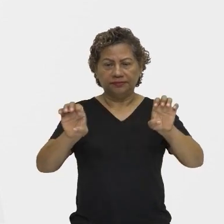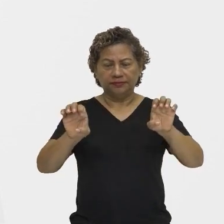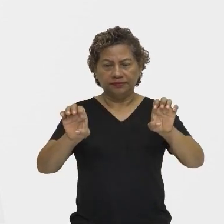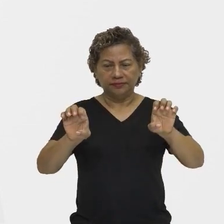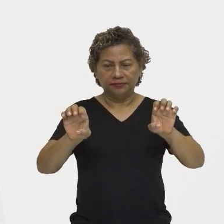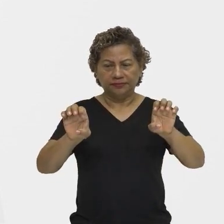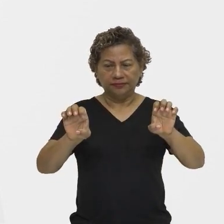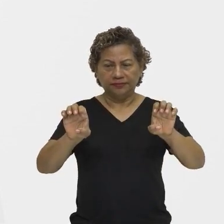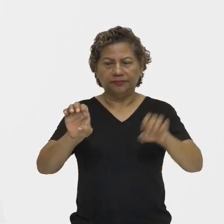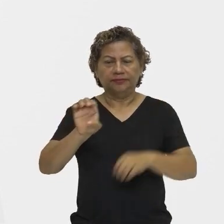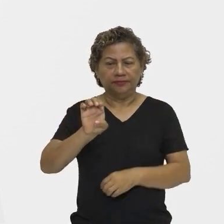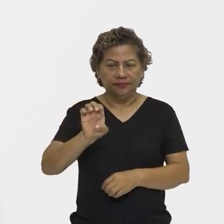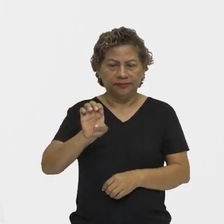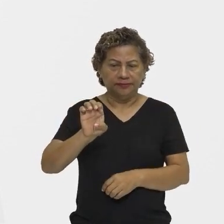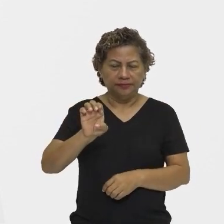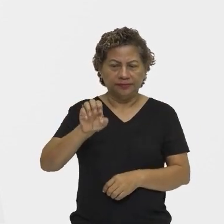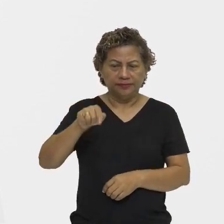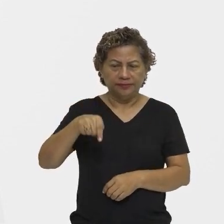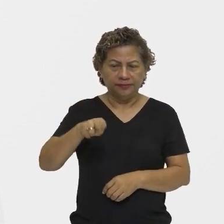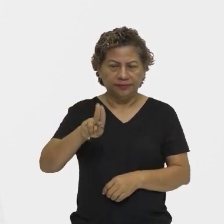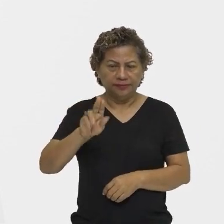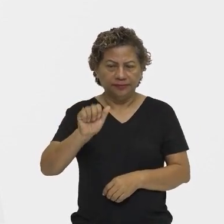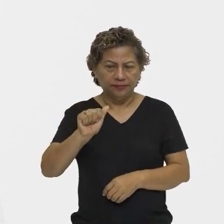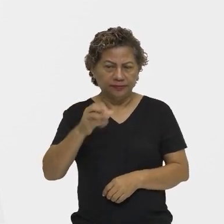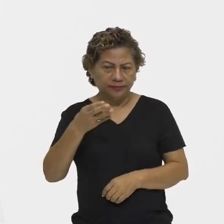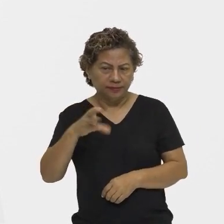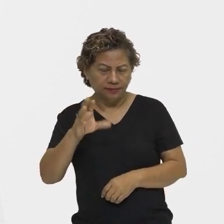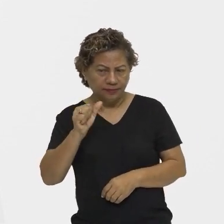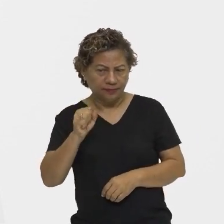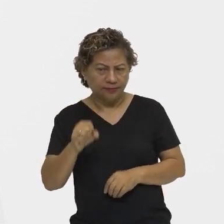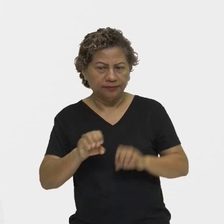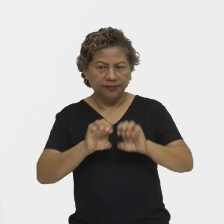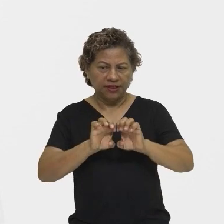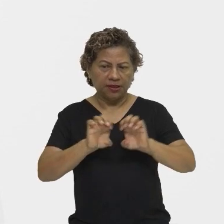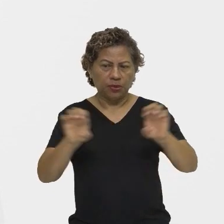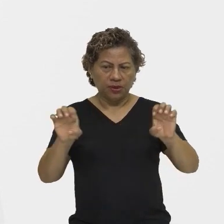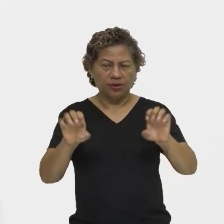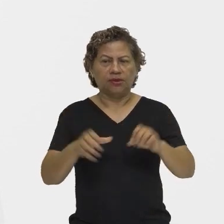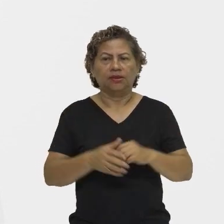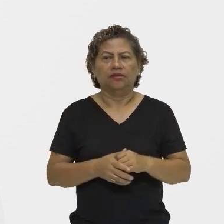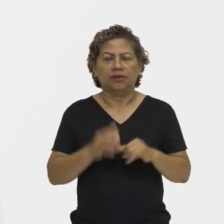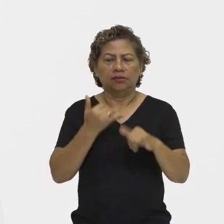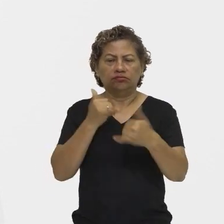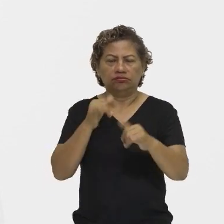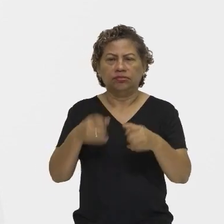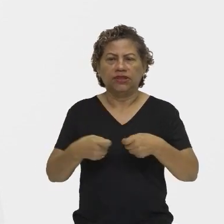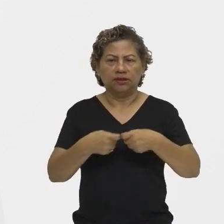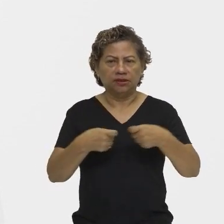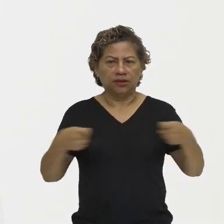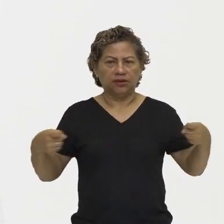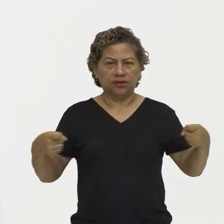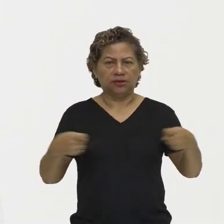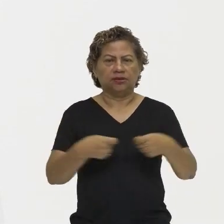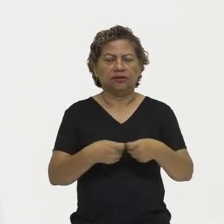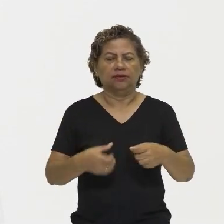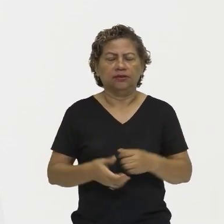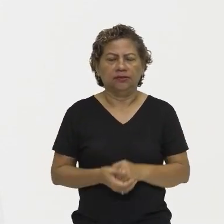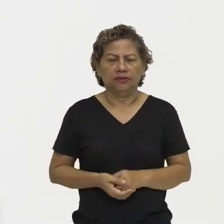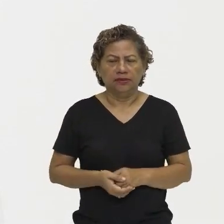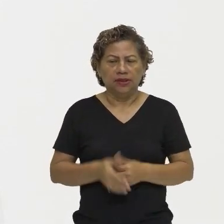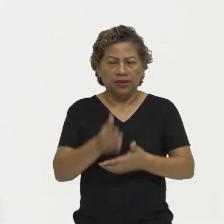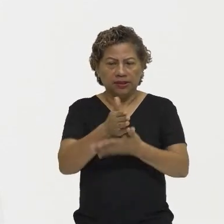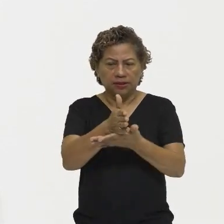energia potencial elástica. Eu vou explicar ela aqui na TV interativa. Olha só, a energia potencial elástica é a